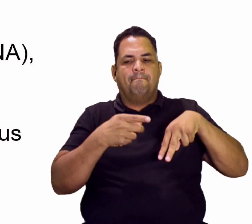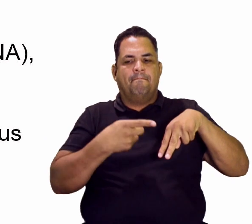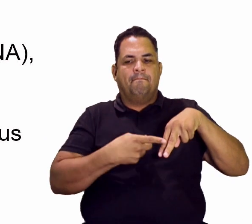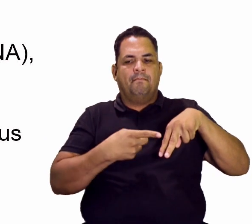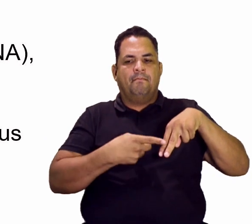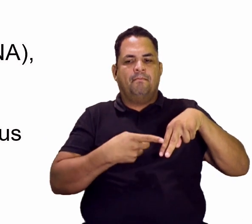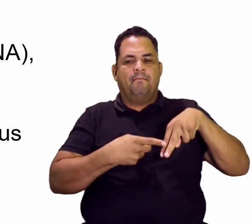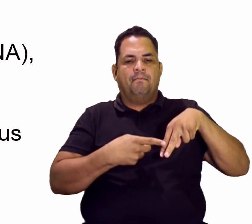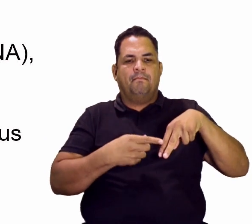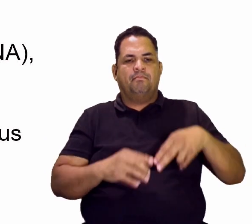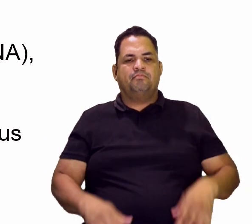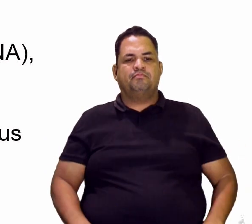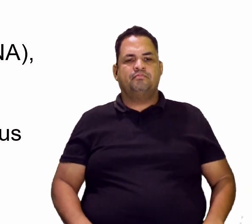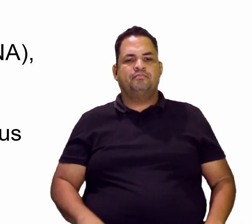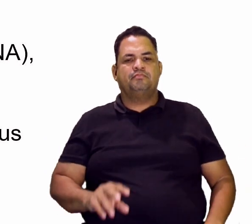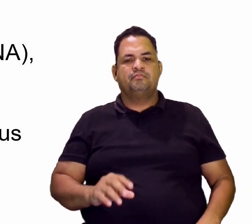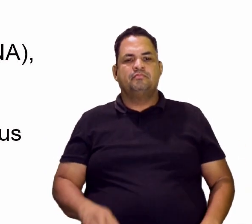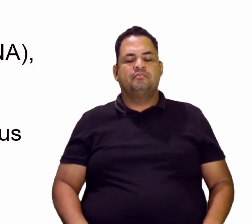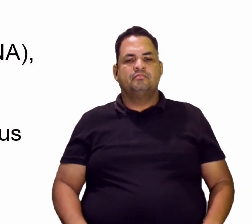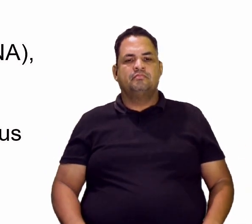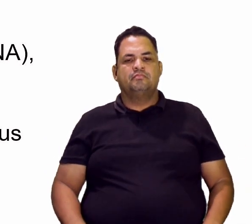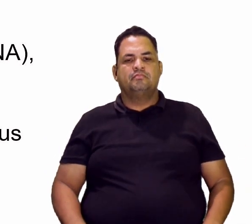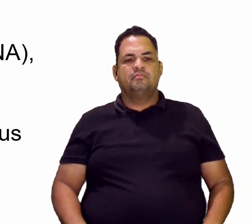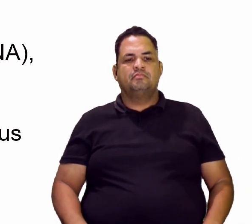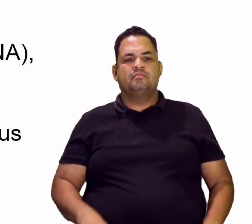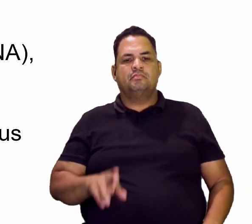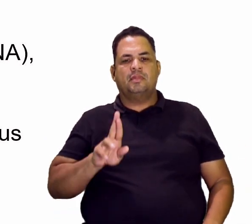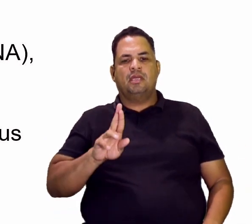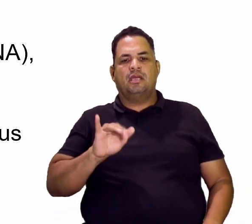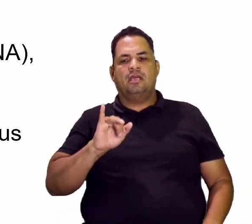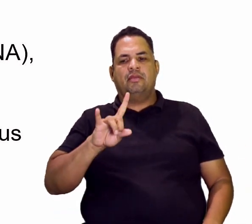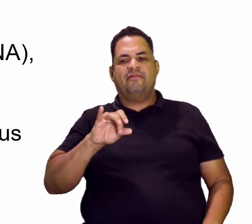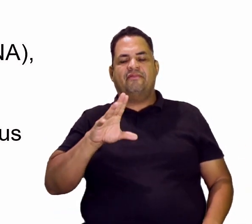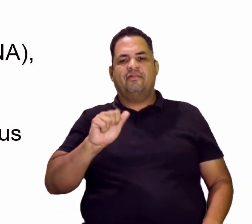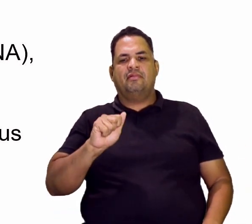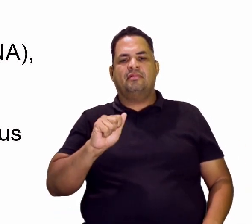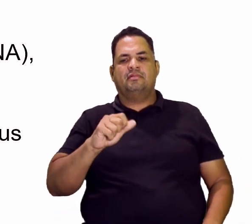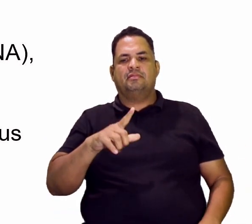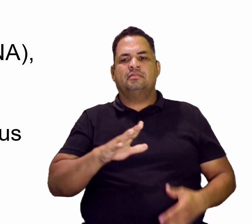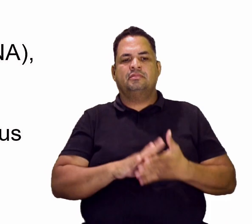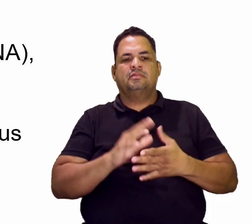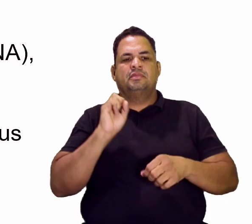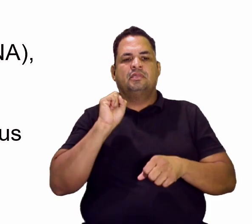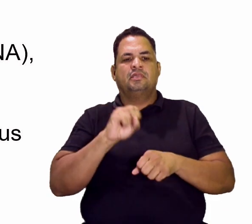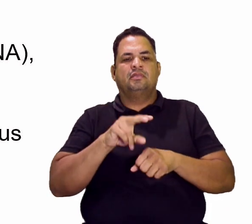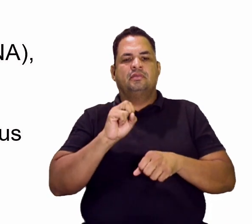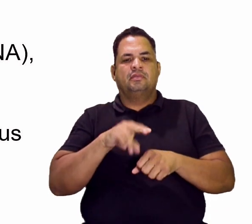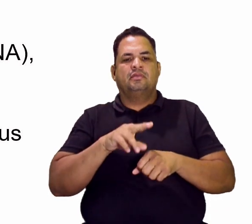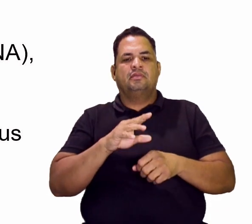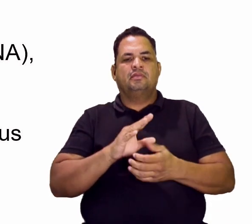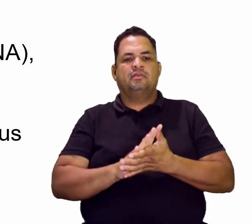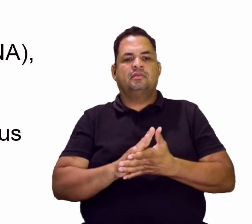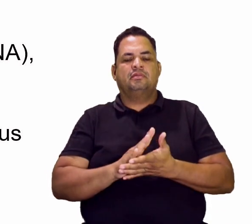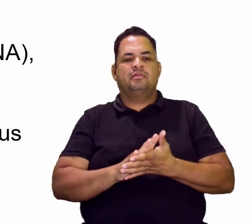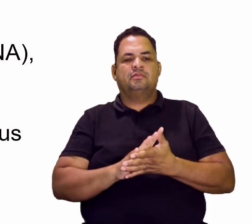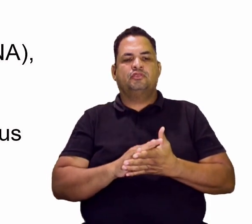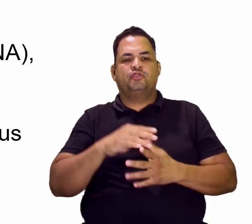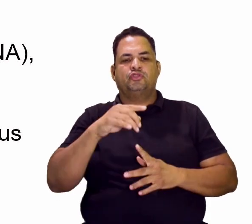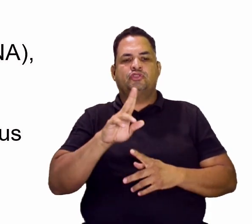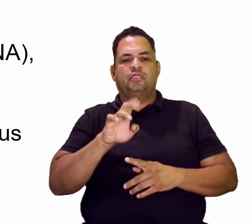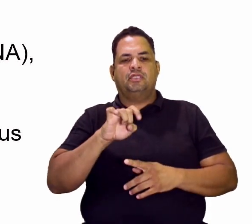Infantil. Hidrofobia humana, a raiva, cujo agente etiológico é o vírus do